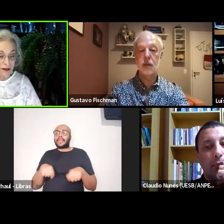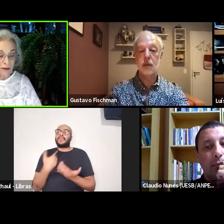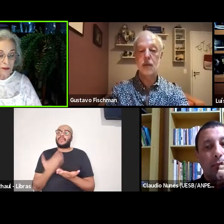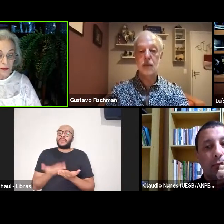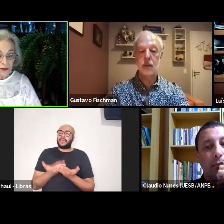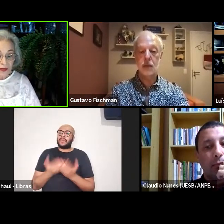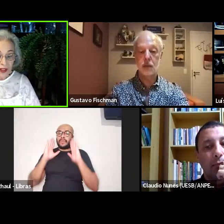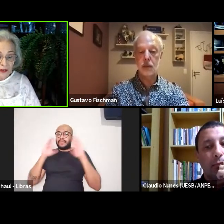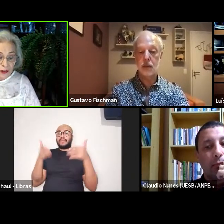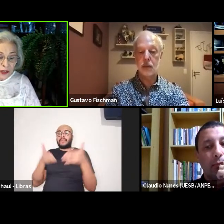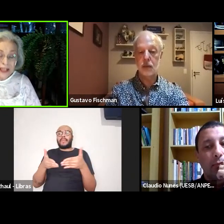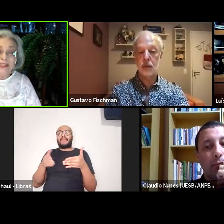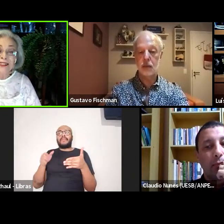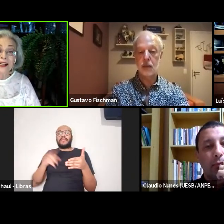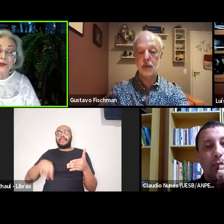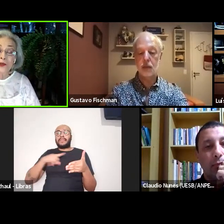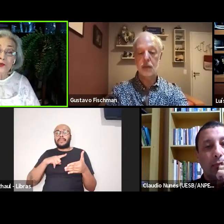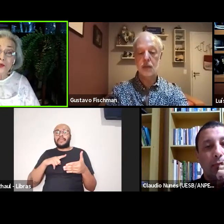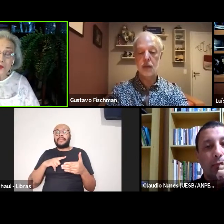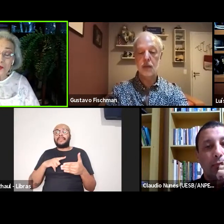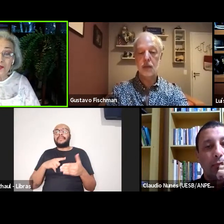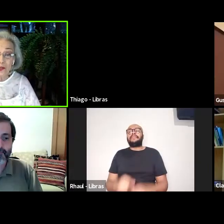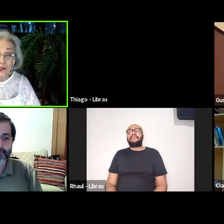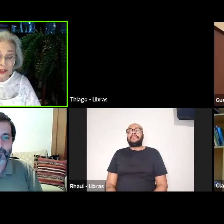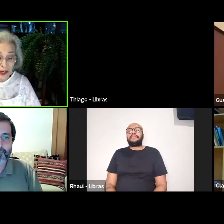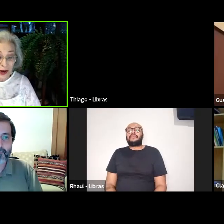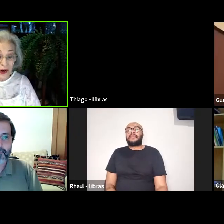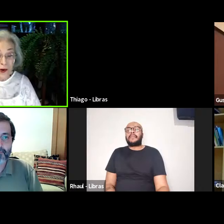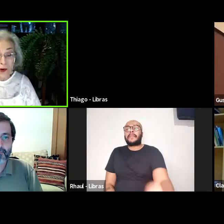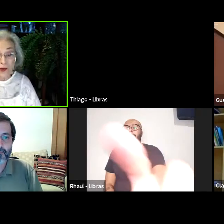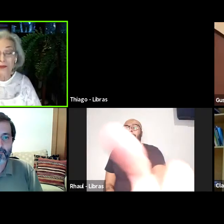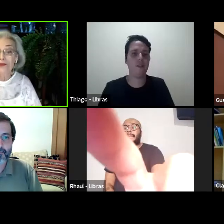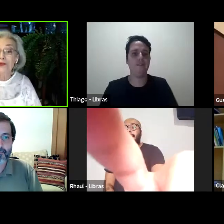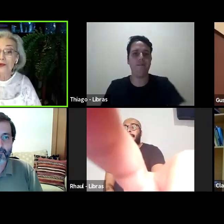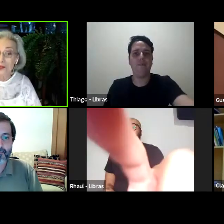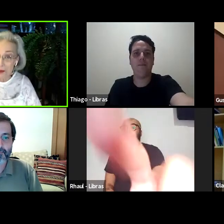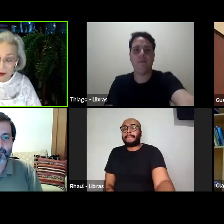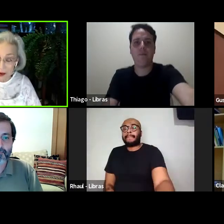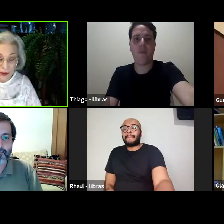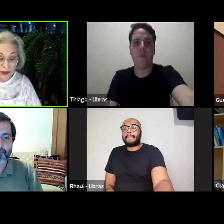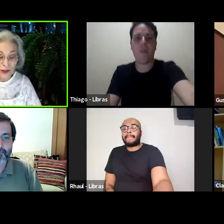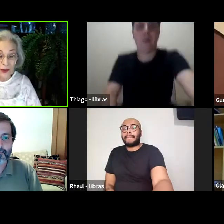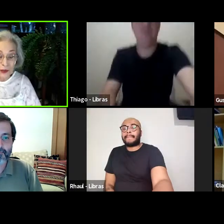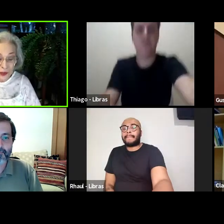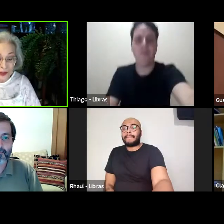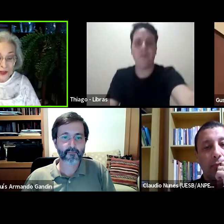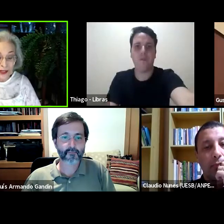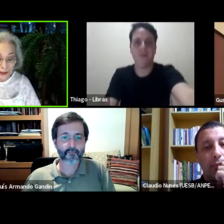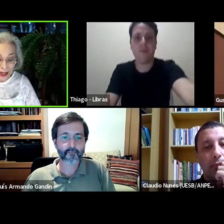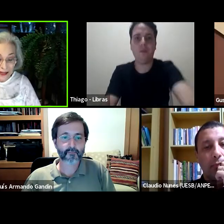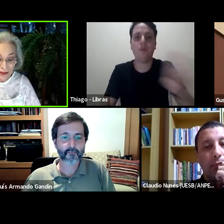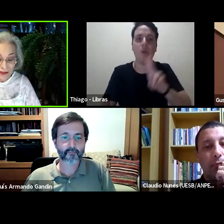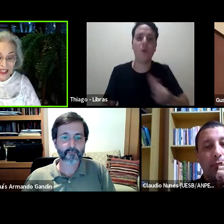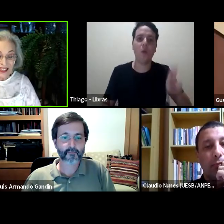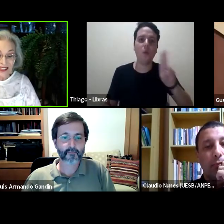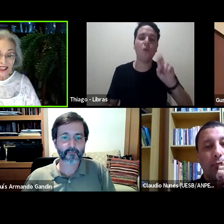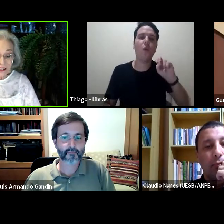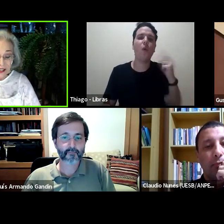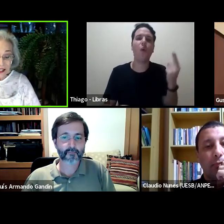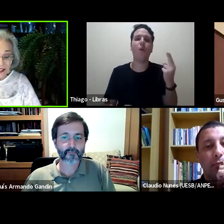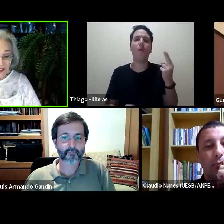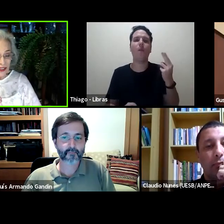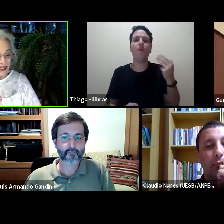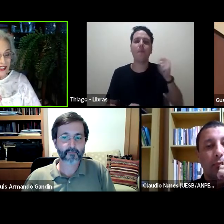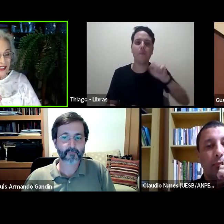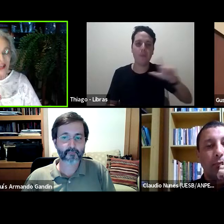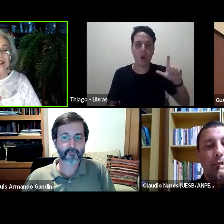têm focalizado os usos, ou os maus usos também, das